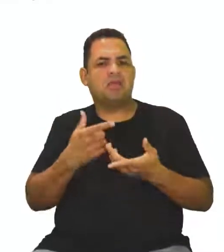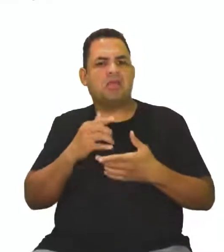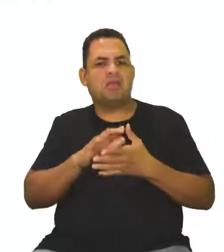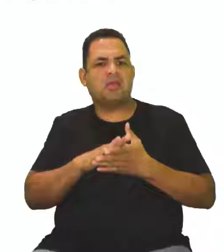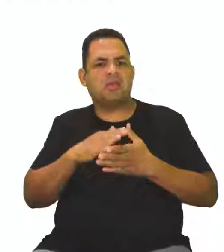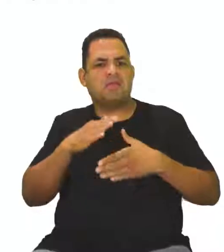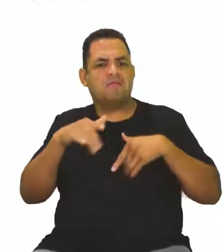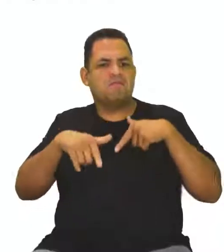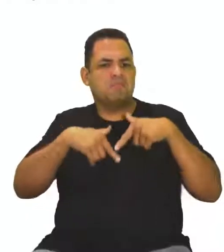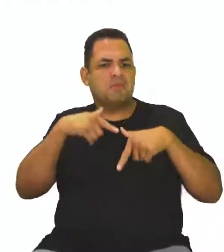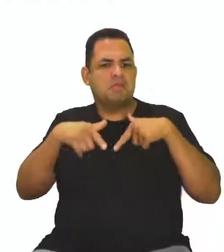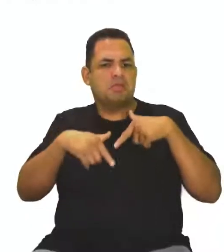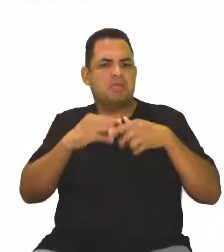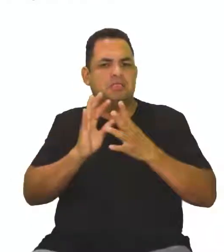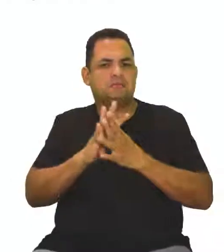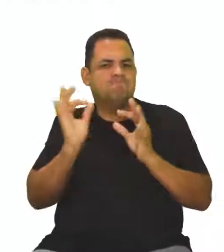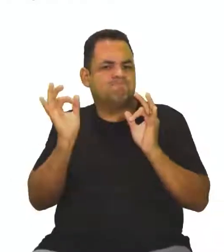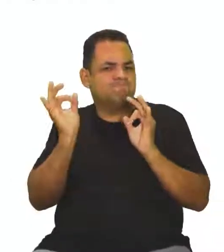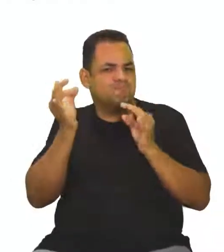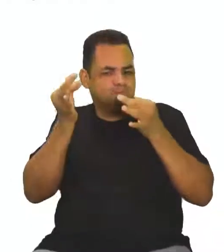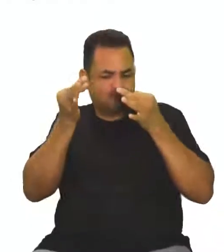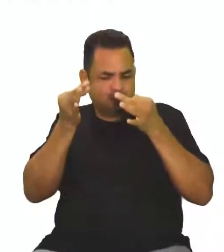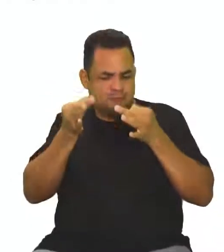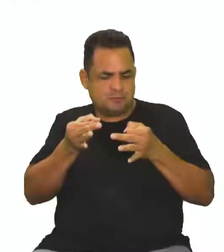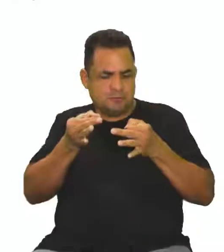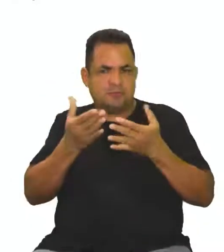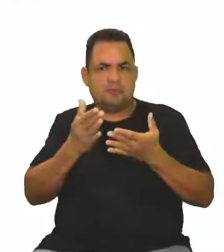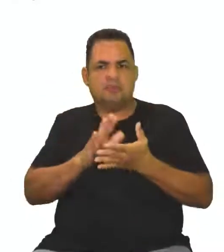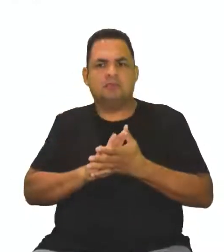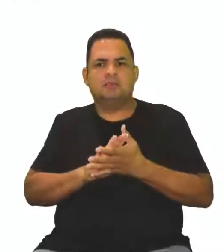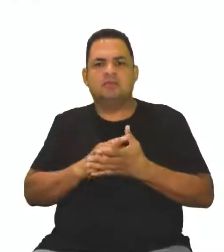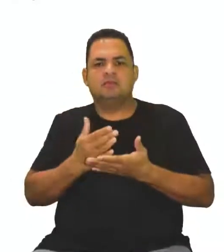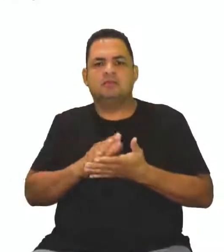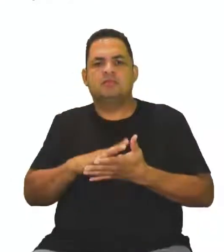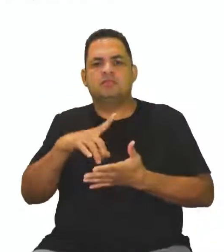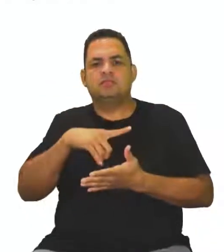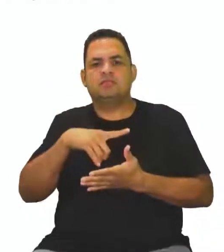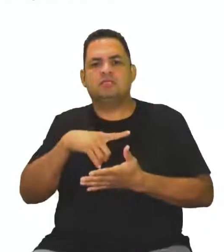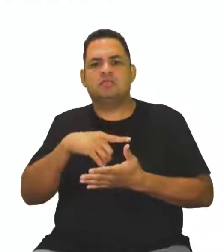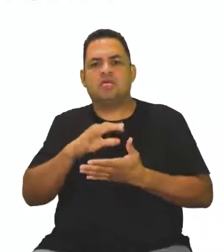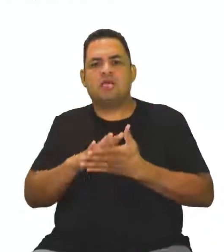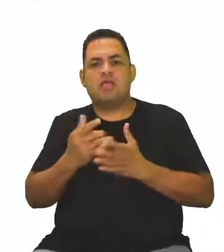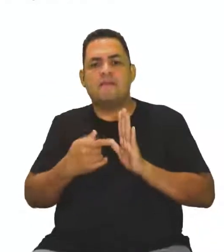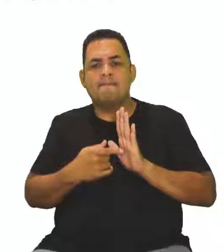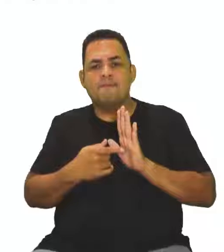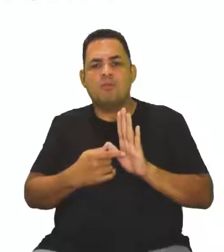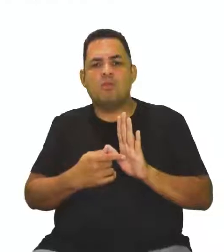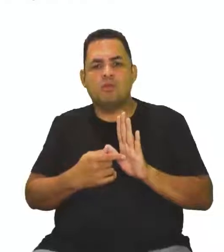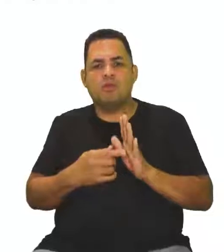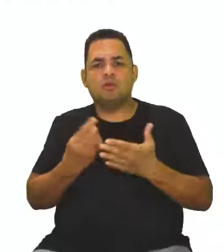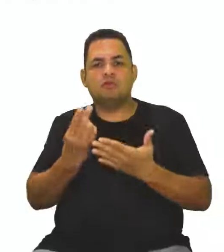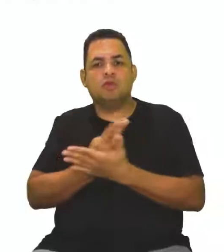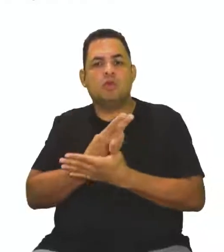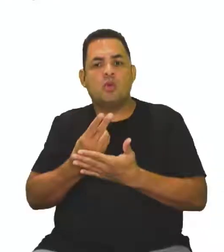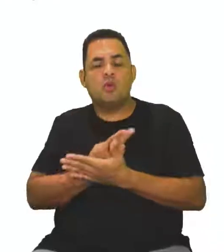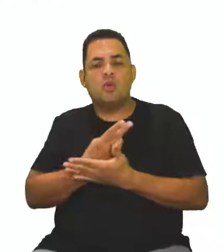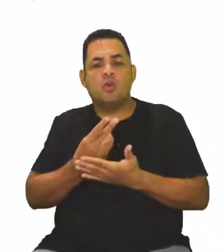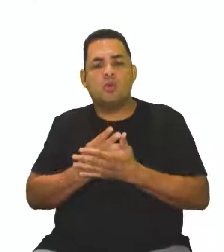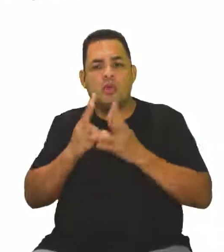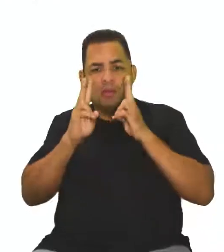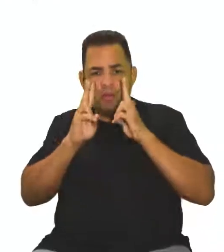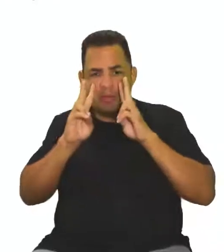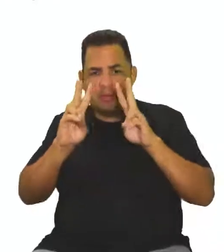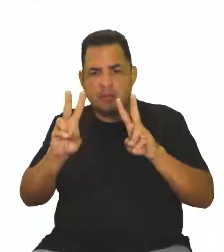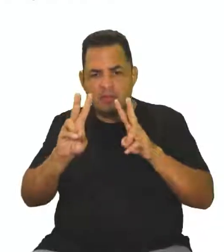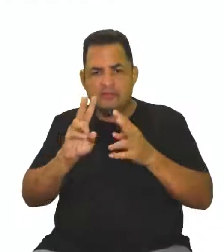é perfeito, tá? Por isso, os fabricantes fornecem a margem de erro prevista para o seu produto, que é a tolerância,